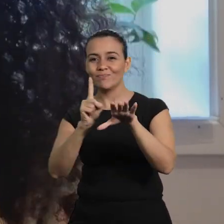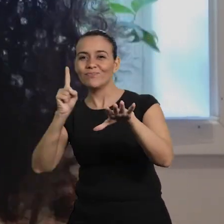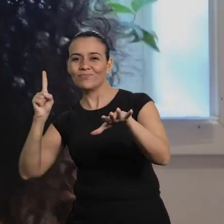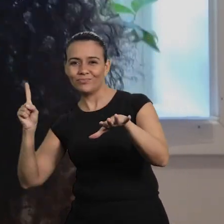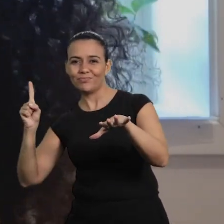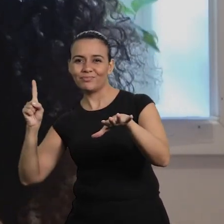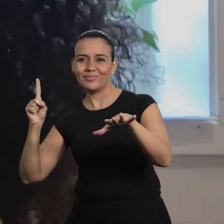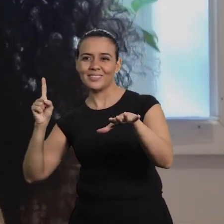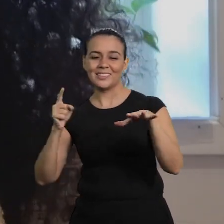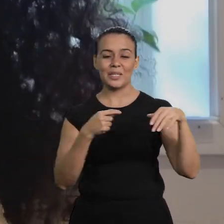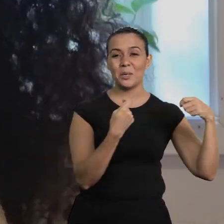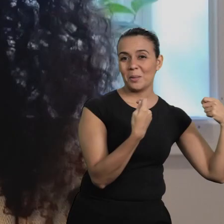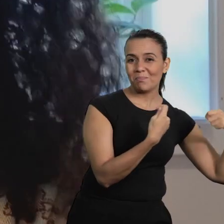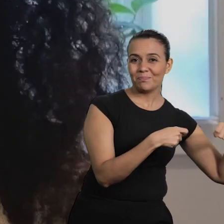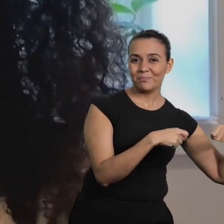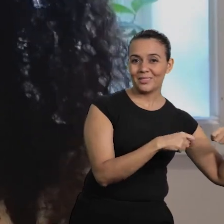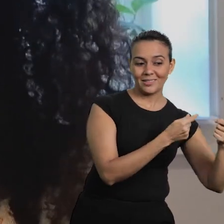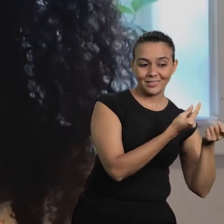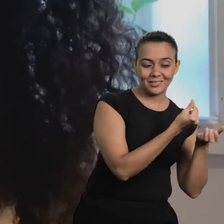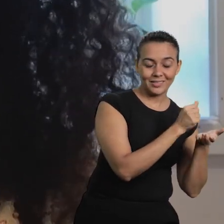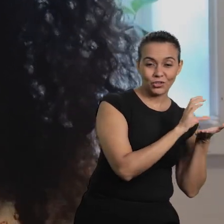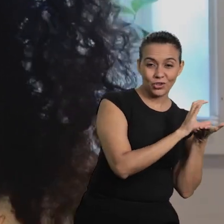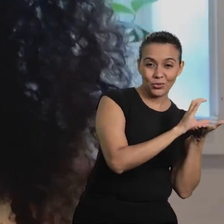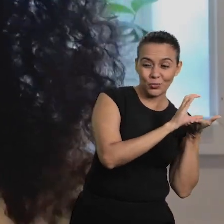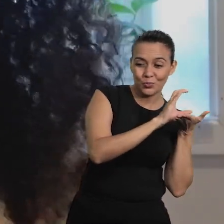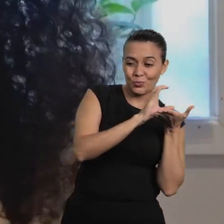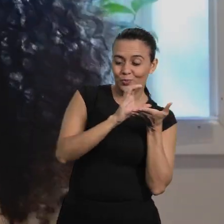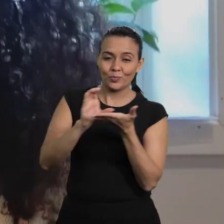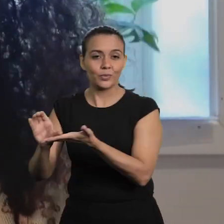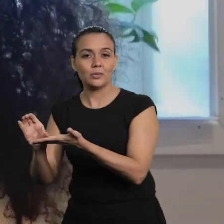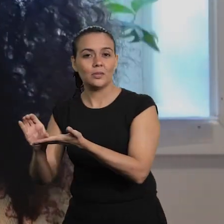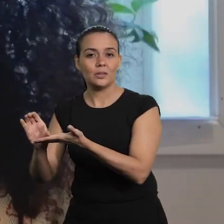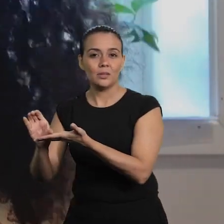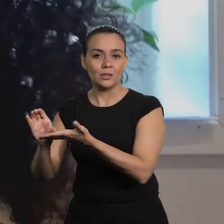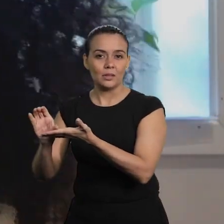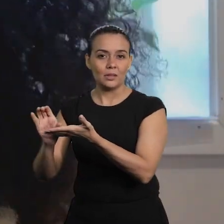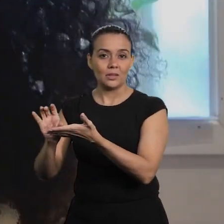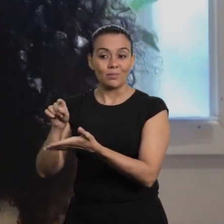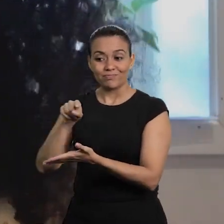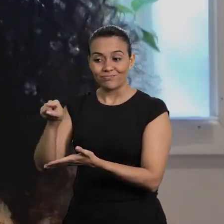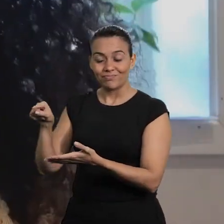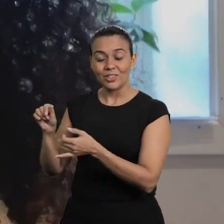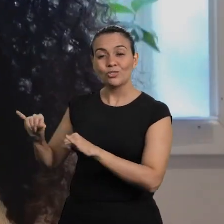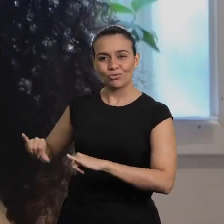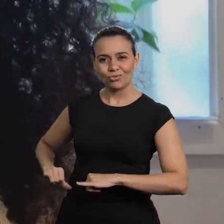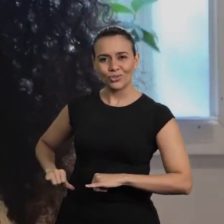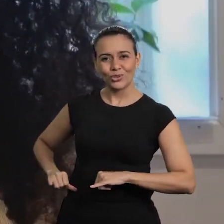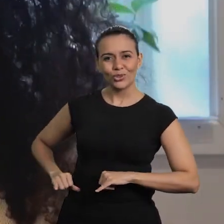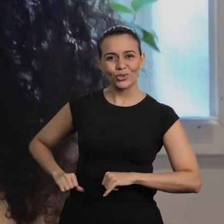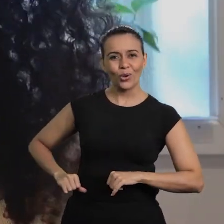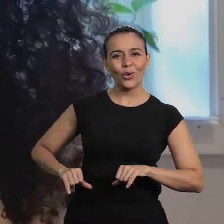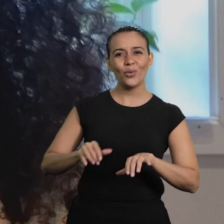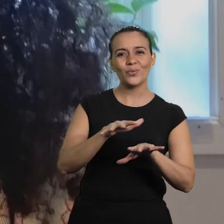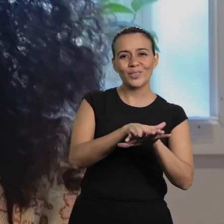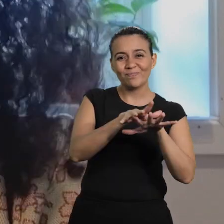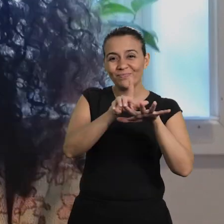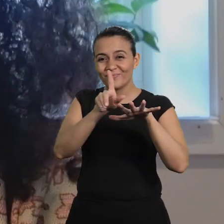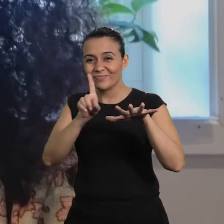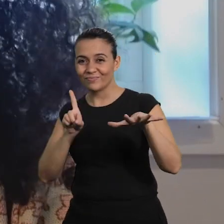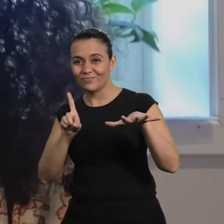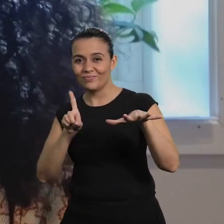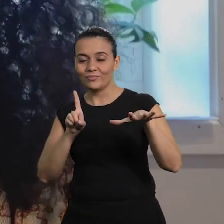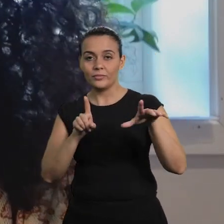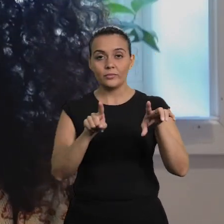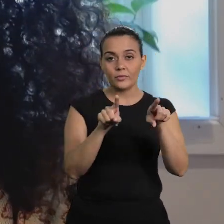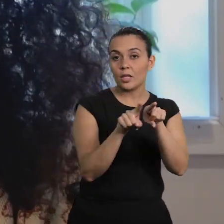gênero, elas doem no bolso. E não é no bolso de quem está sofrendo a exclusão diretamente. É no bolso de quem